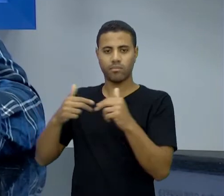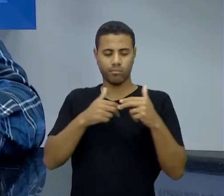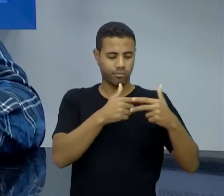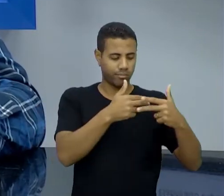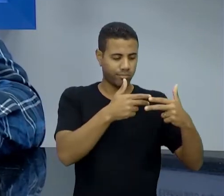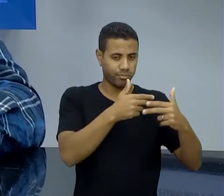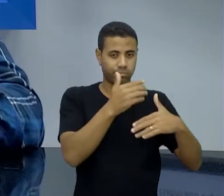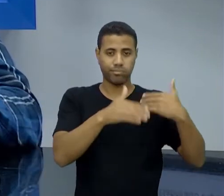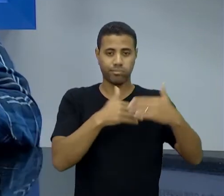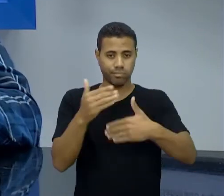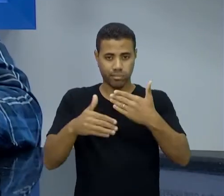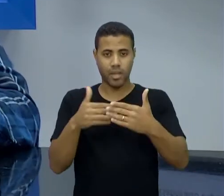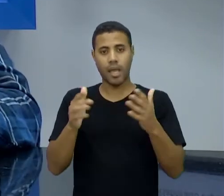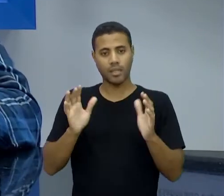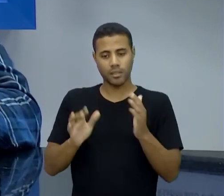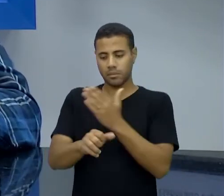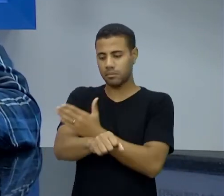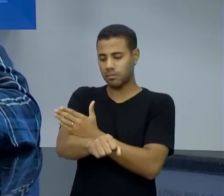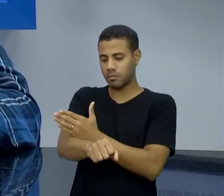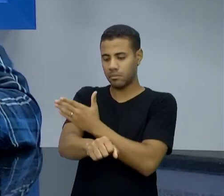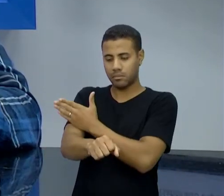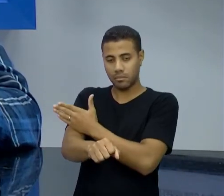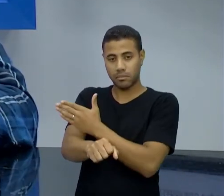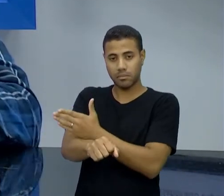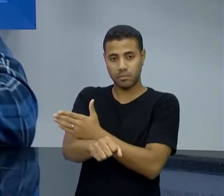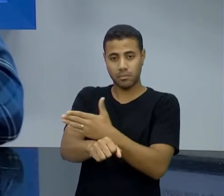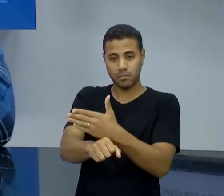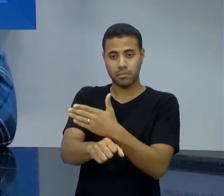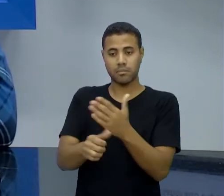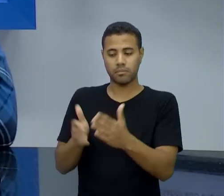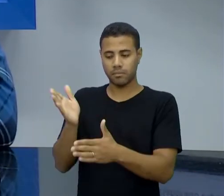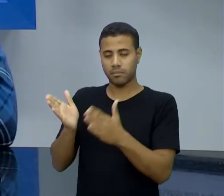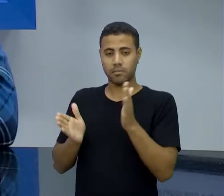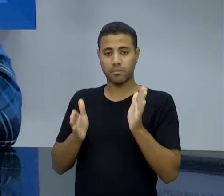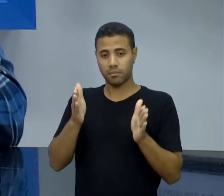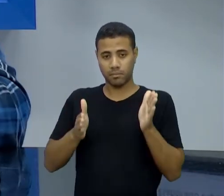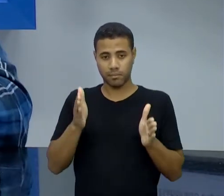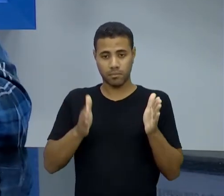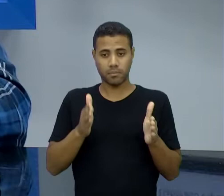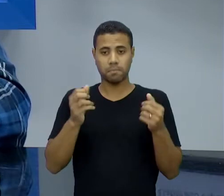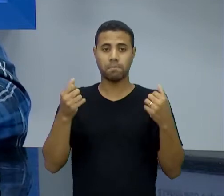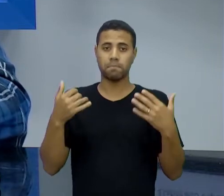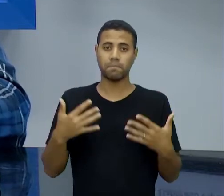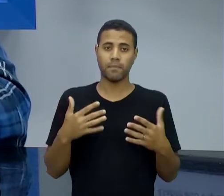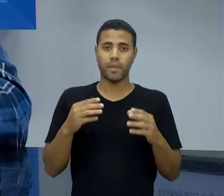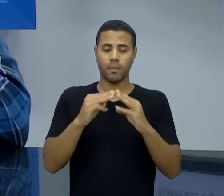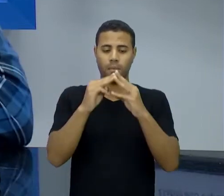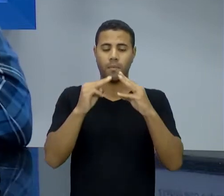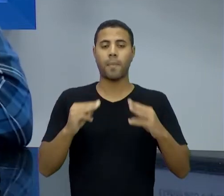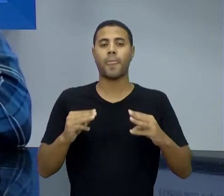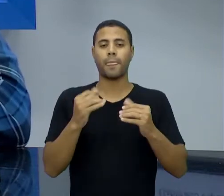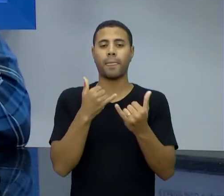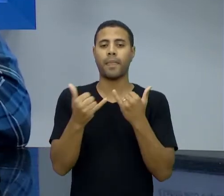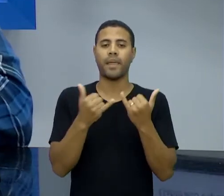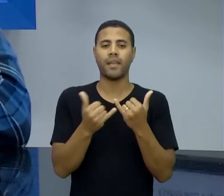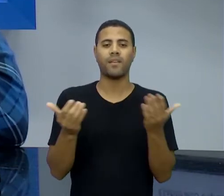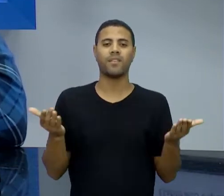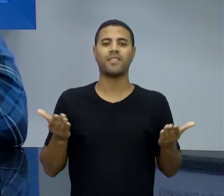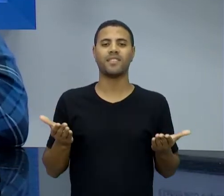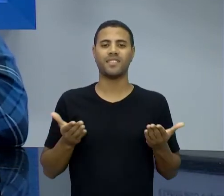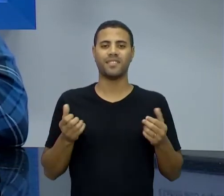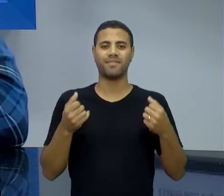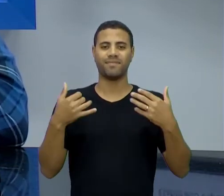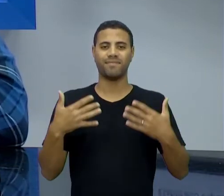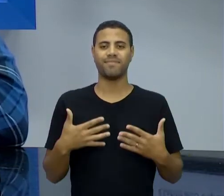período moderno, tá? E no finalzinho aí do período moderno, nós temos uma ideia de museu mais parecido com o que nós temos hoje. Vamos dar